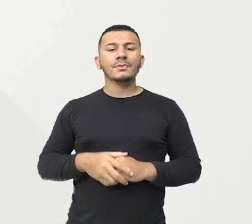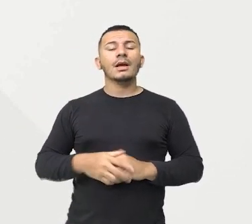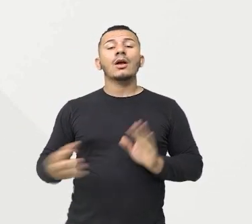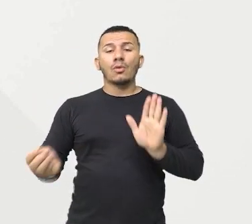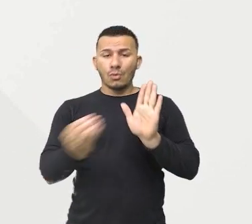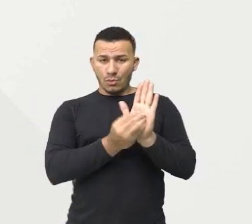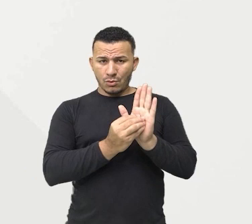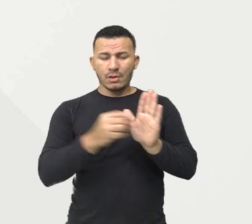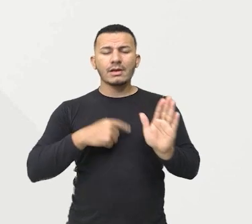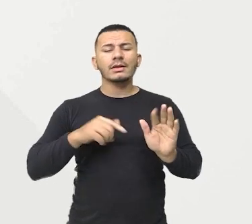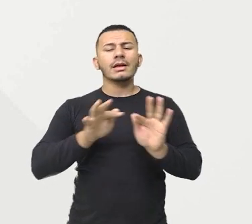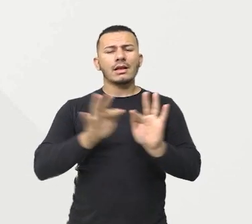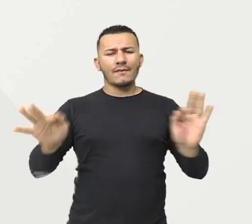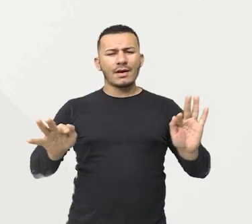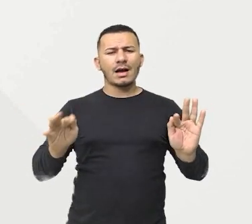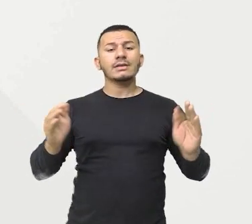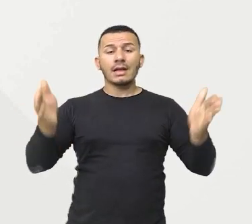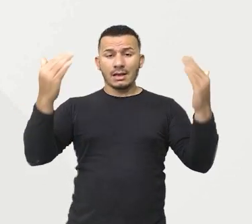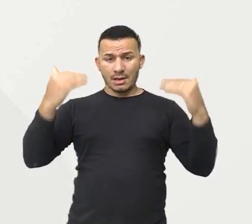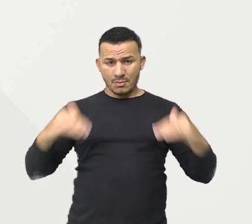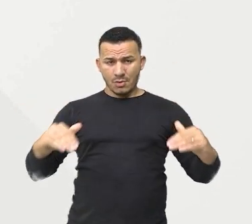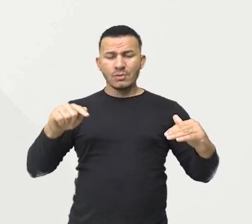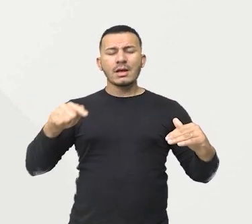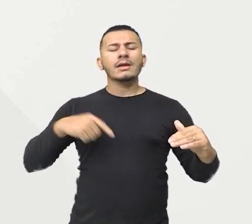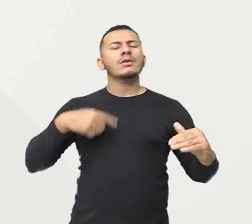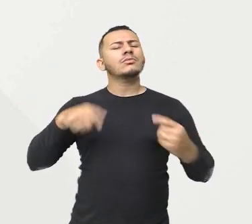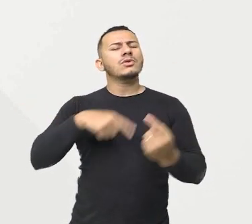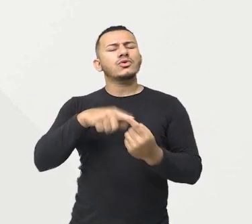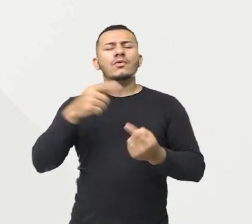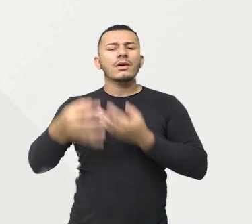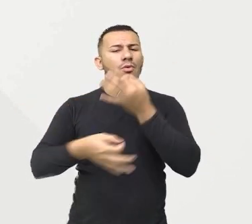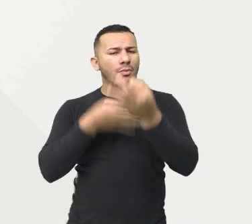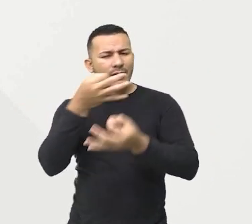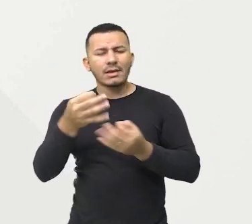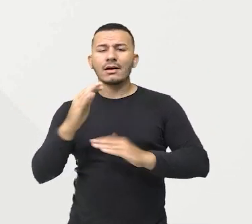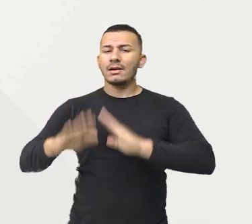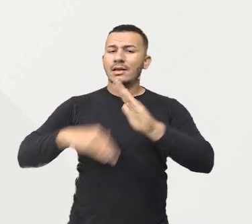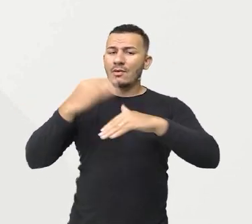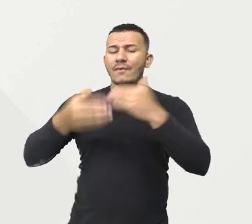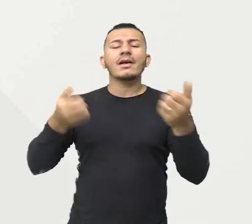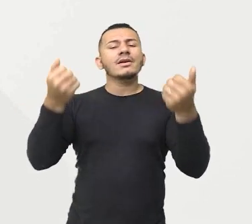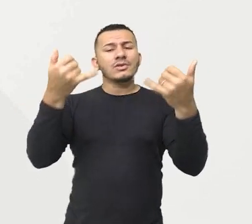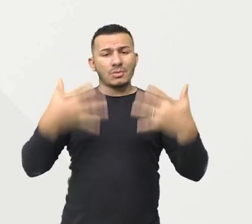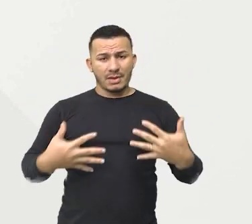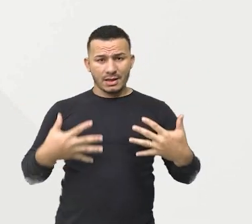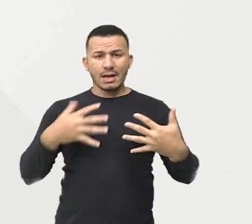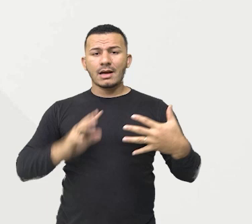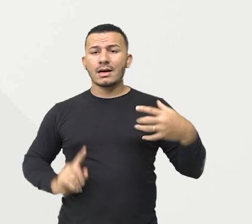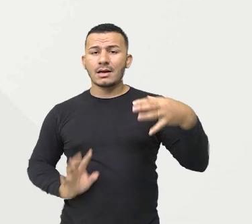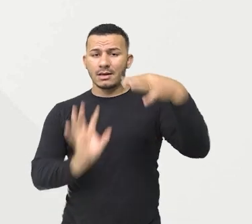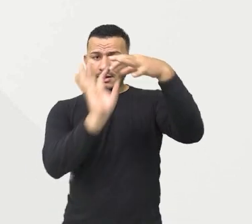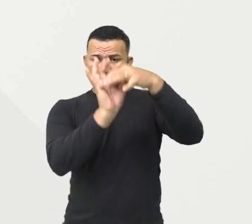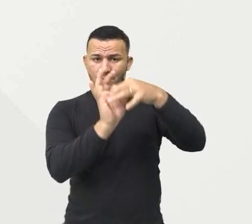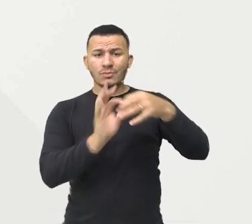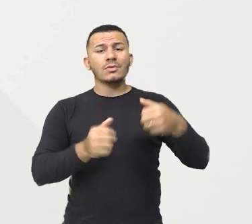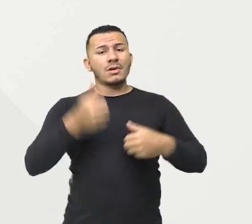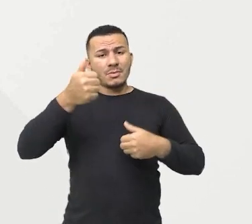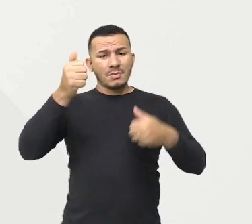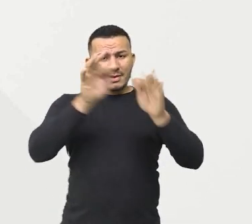seguintes do parágrafo e servem para comentar, desenvolver e explicar a ideia principal.